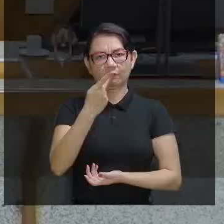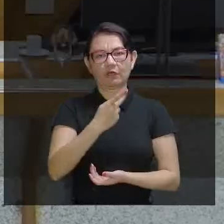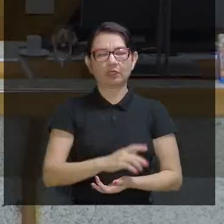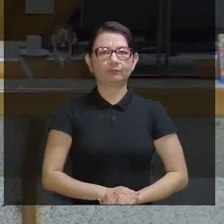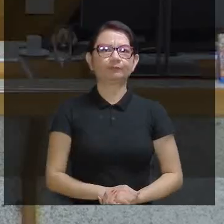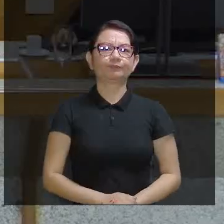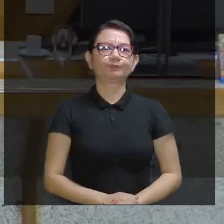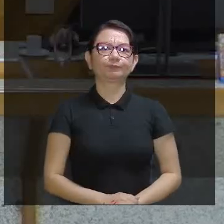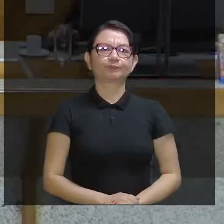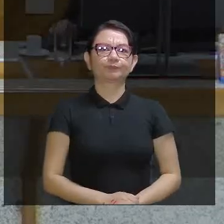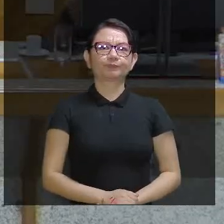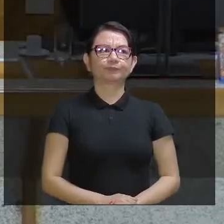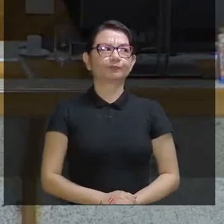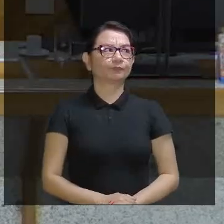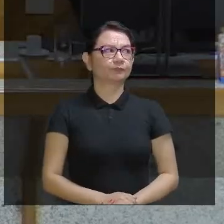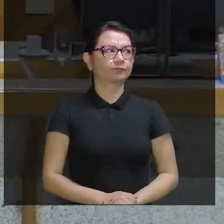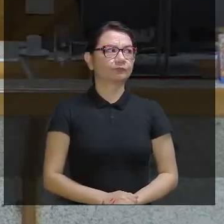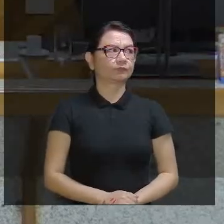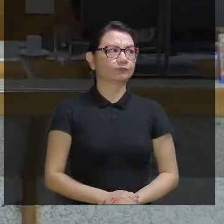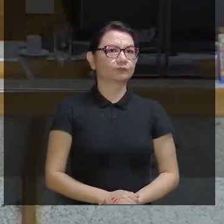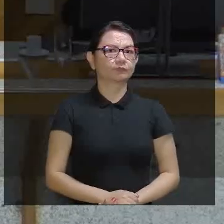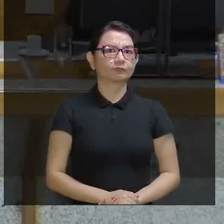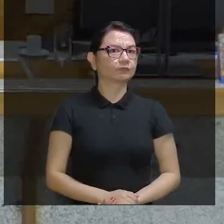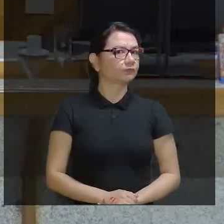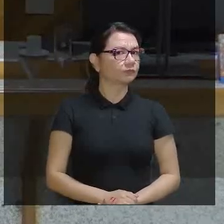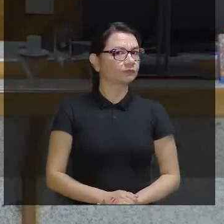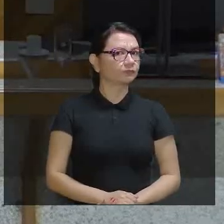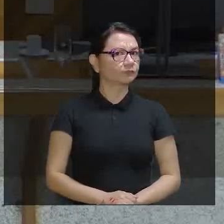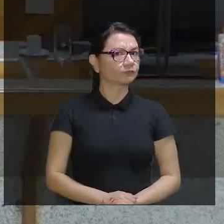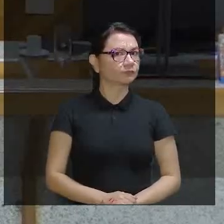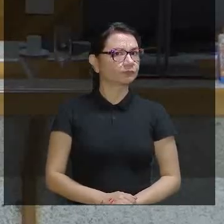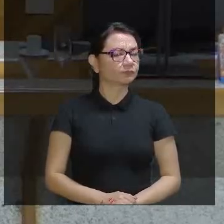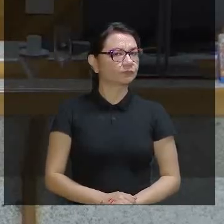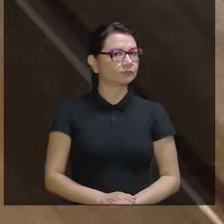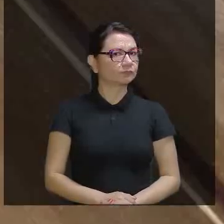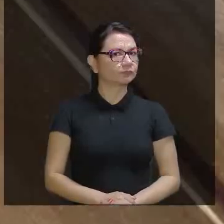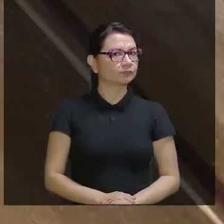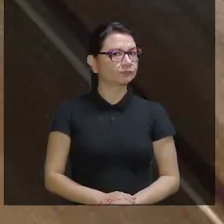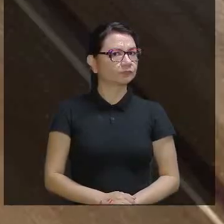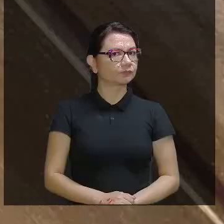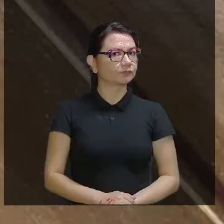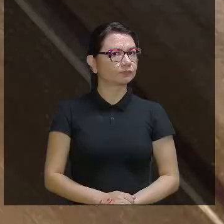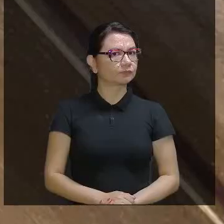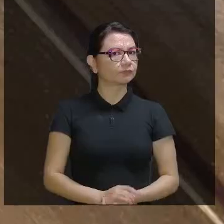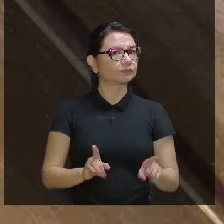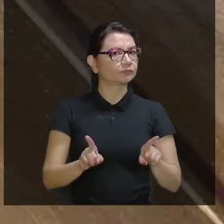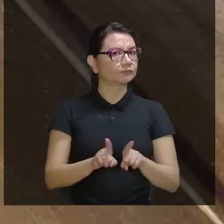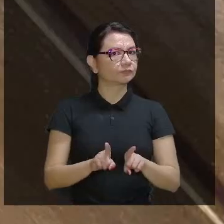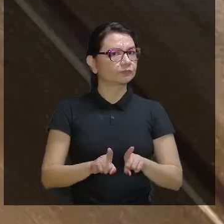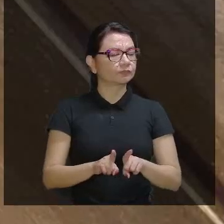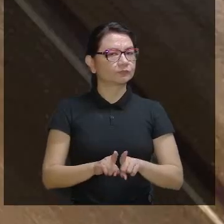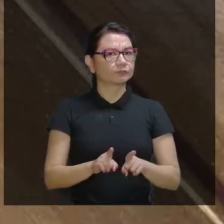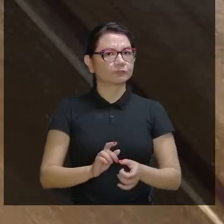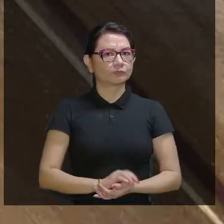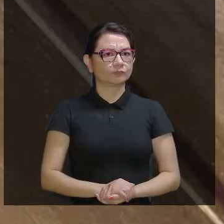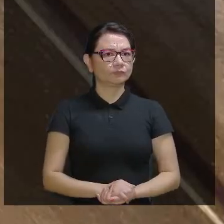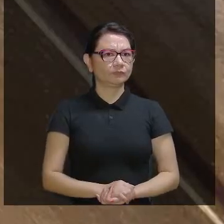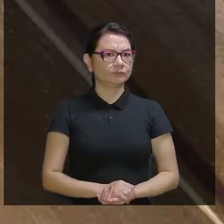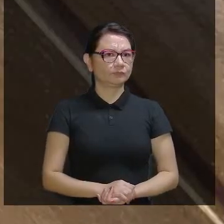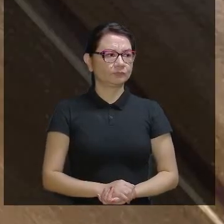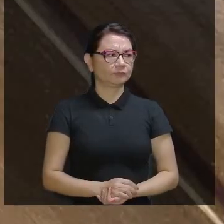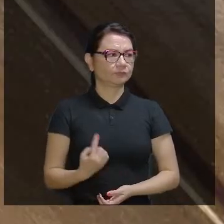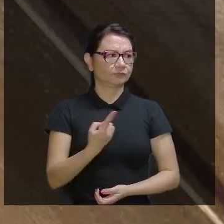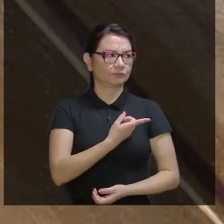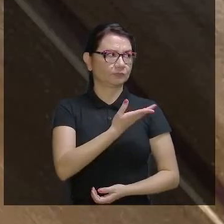manifestação. Presidente, eu deveria silenciar, mas como me esqueci, deixe-me apenas fazer menção também ao Pop Rua Jude. O